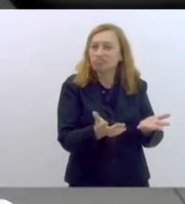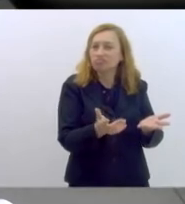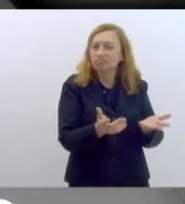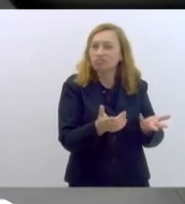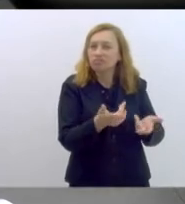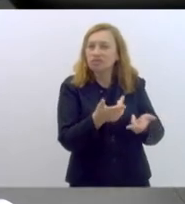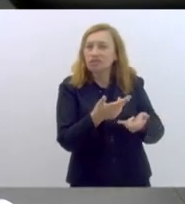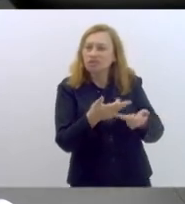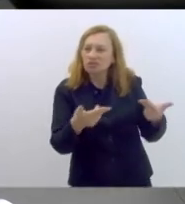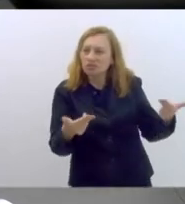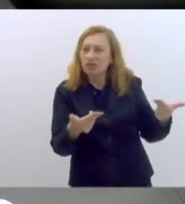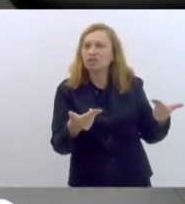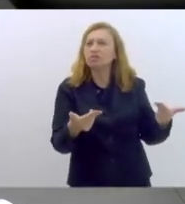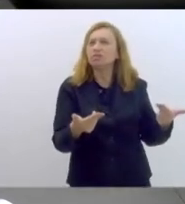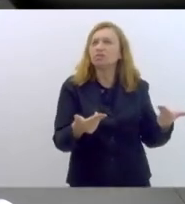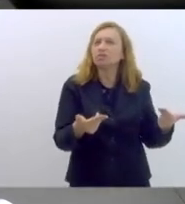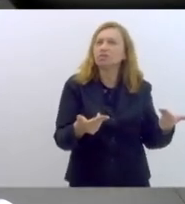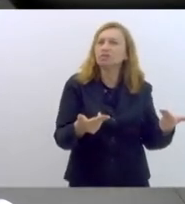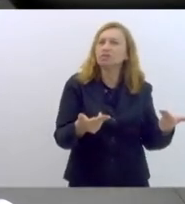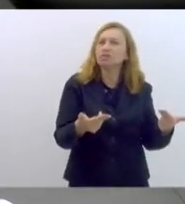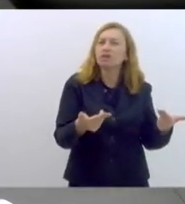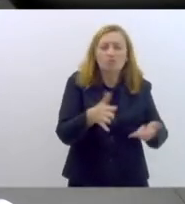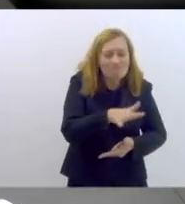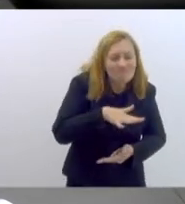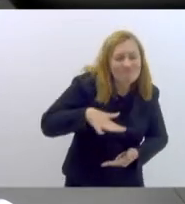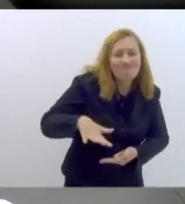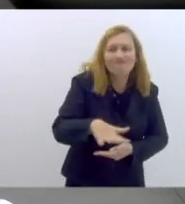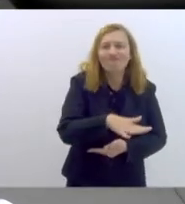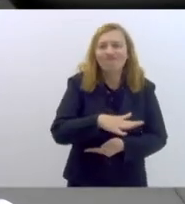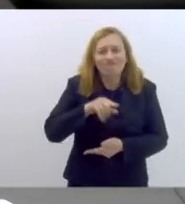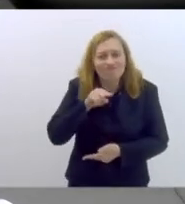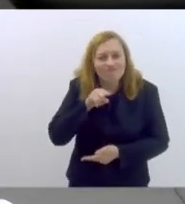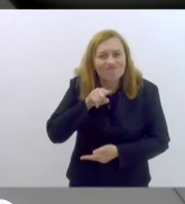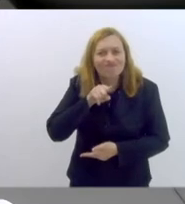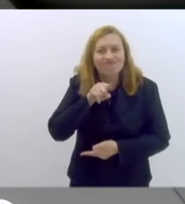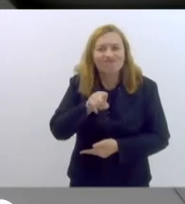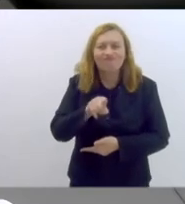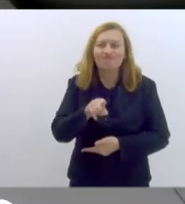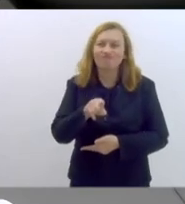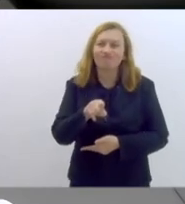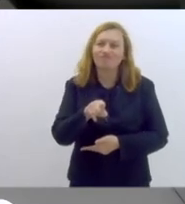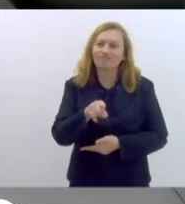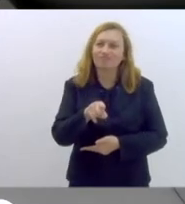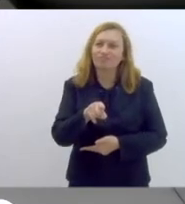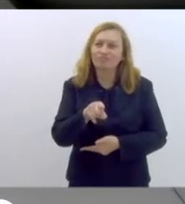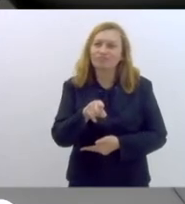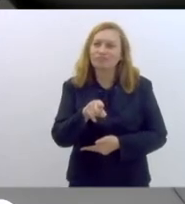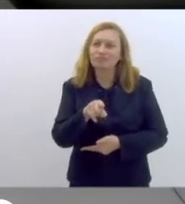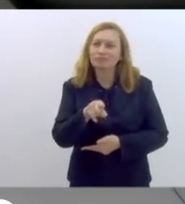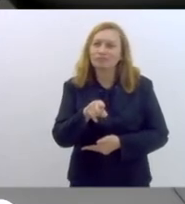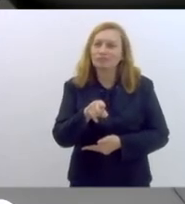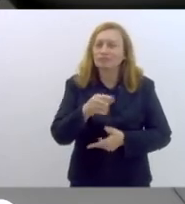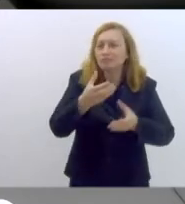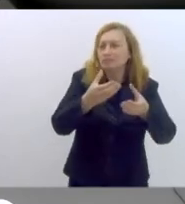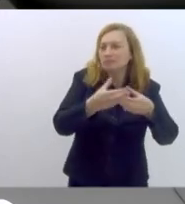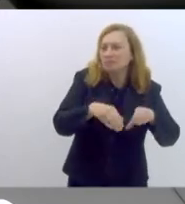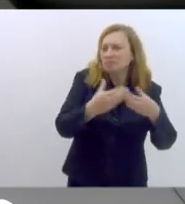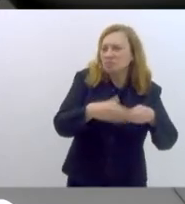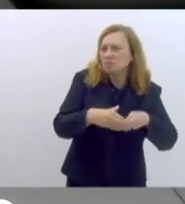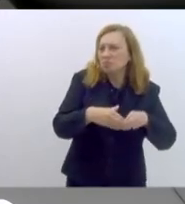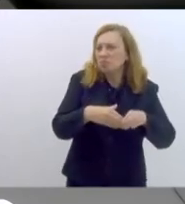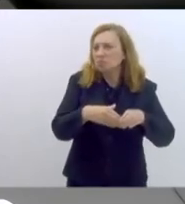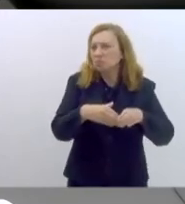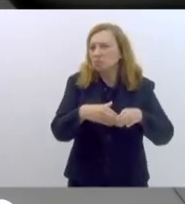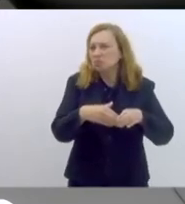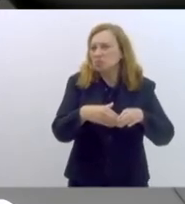gatilhos. É uma área que você, a rigor, o concurso não basta para